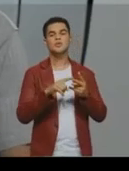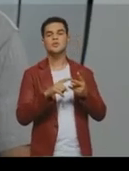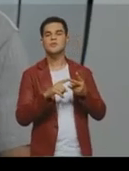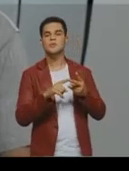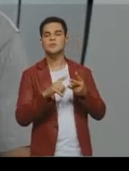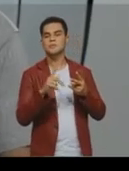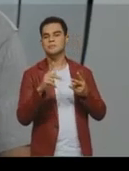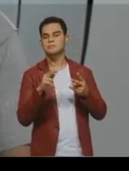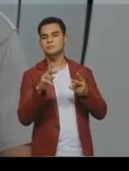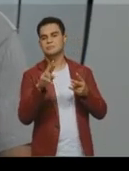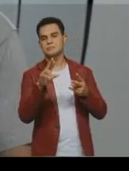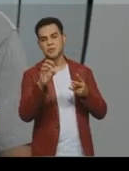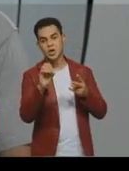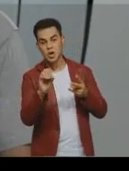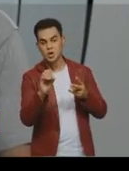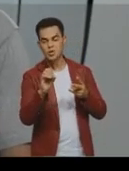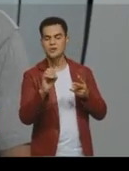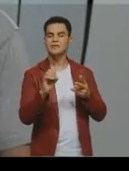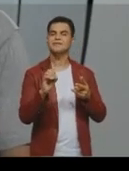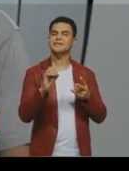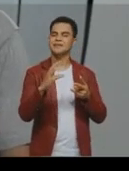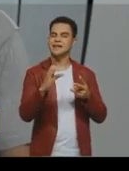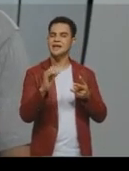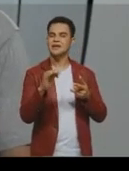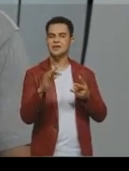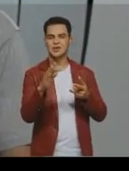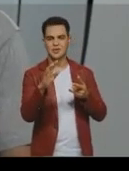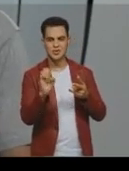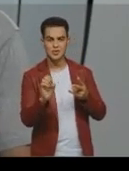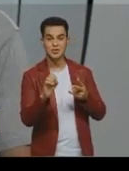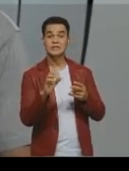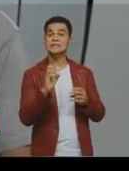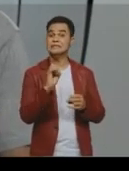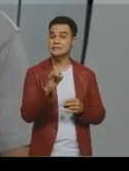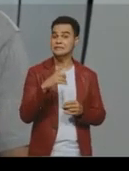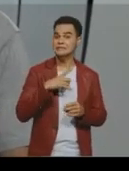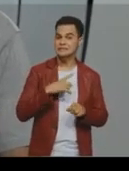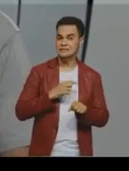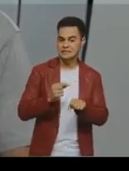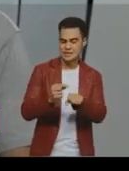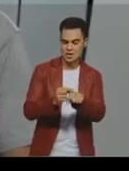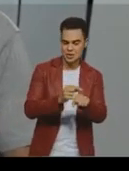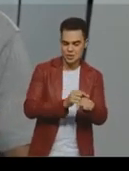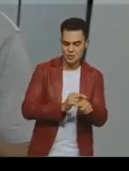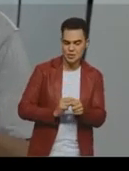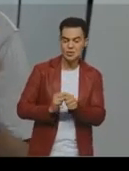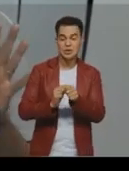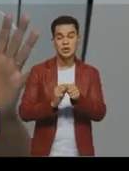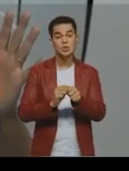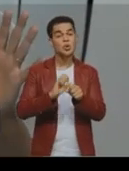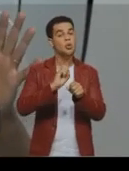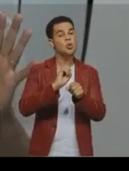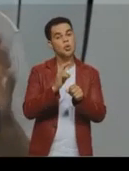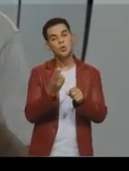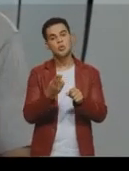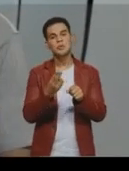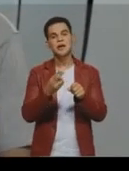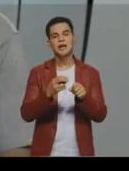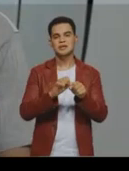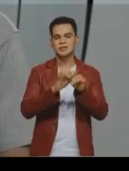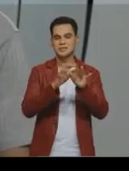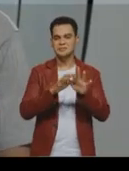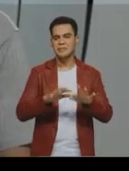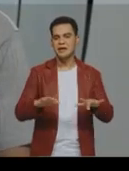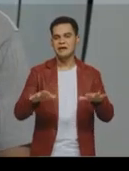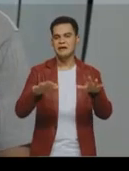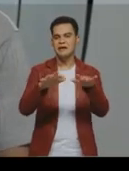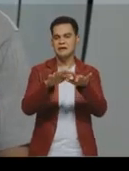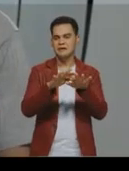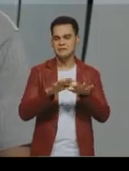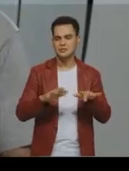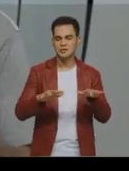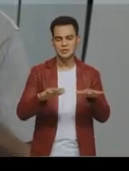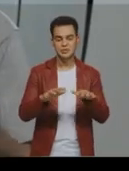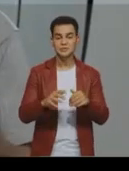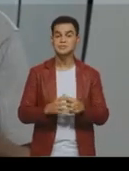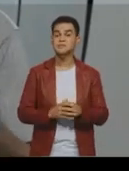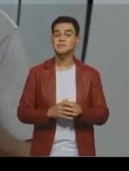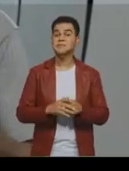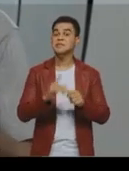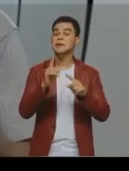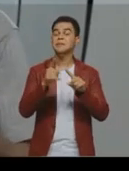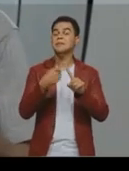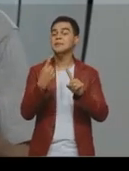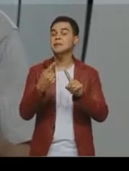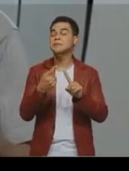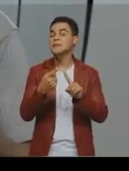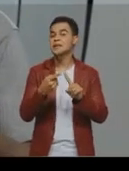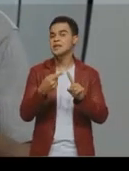né, delimitado por membrana nuclear, ou se elas têm um material genético disperso. Então, a primeira coisa do reino animal é que